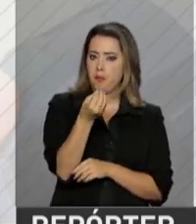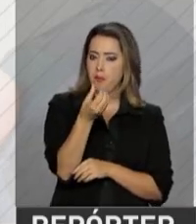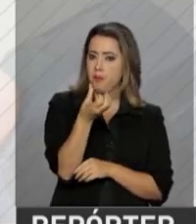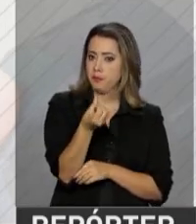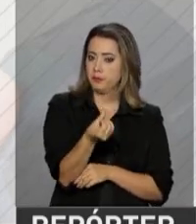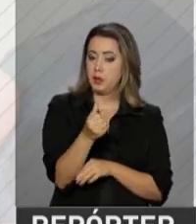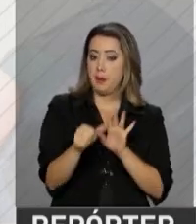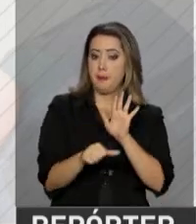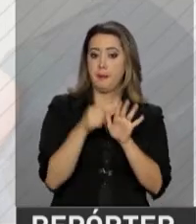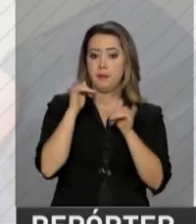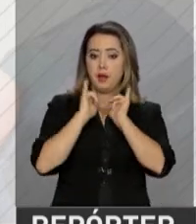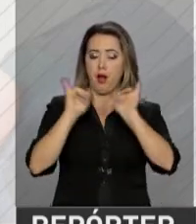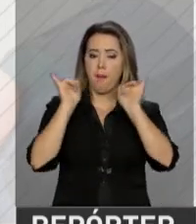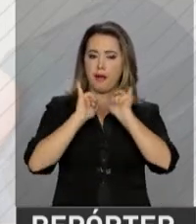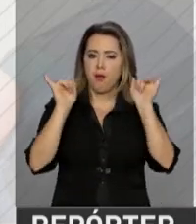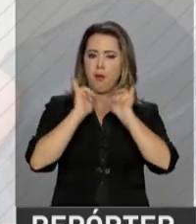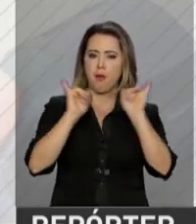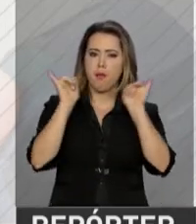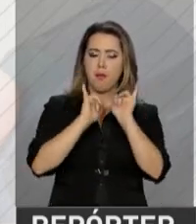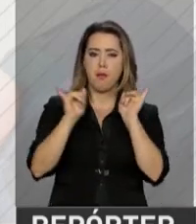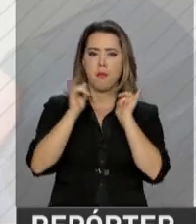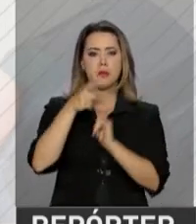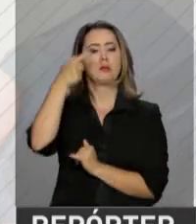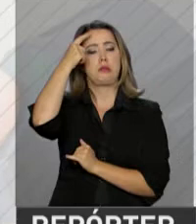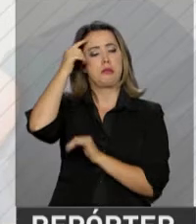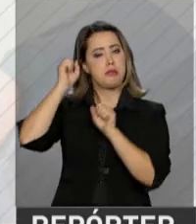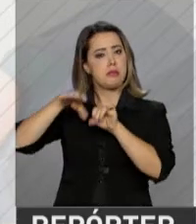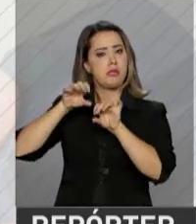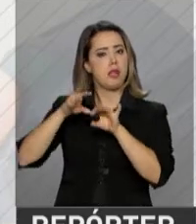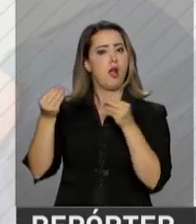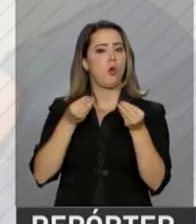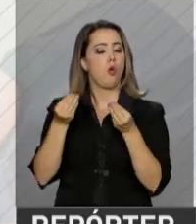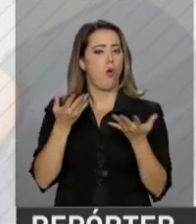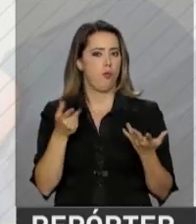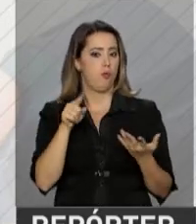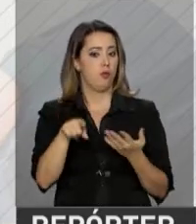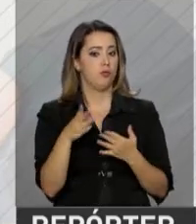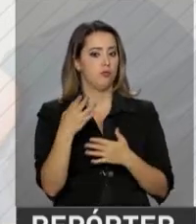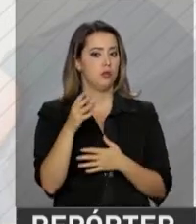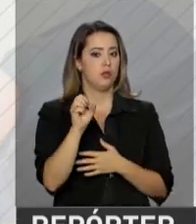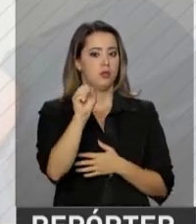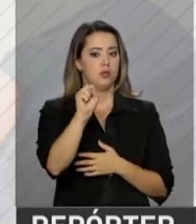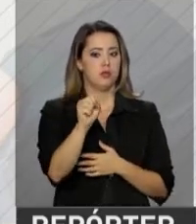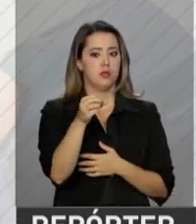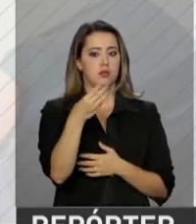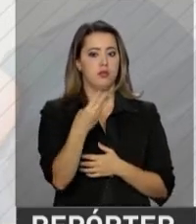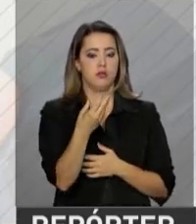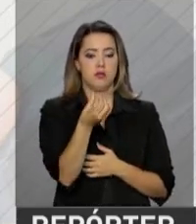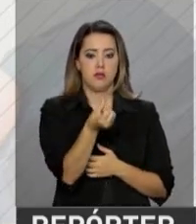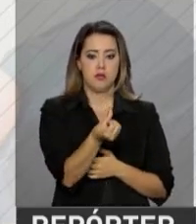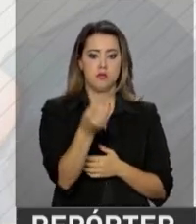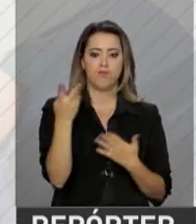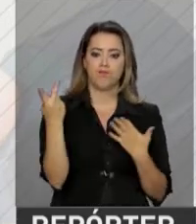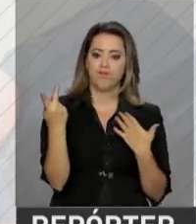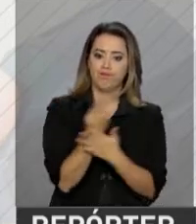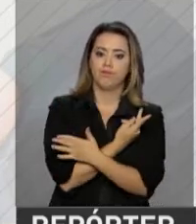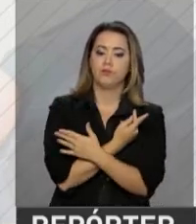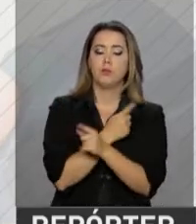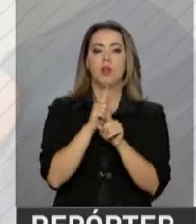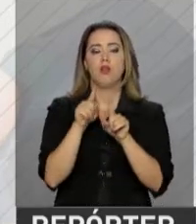a primeira campanha nacional e 2016 foram em média 800 e 36 acidentes